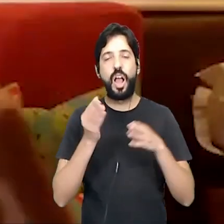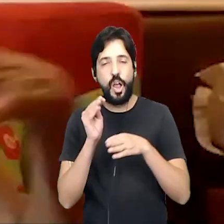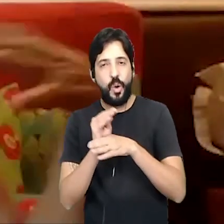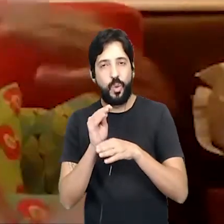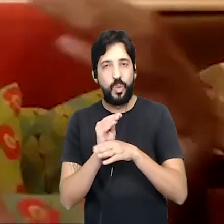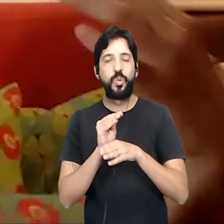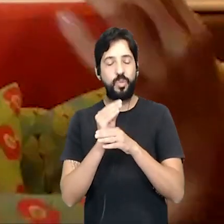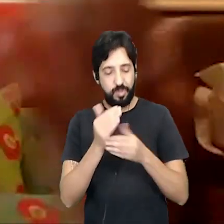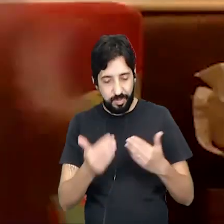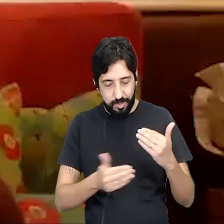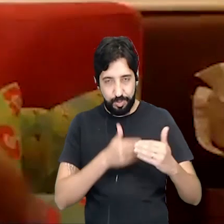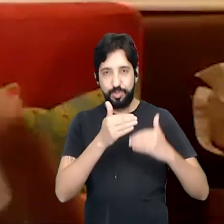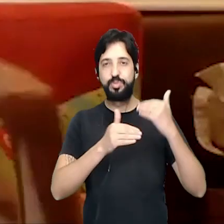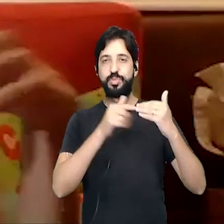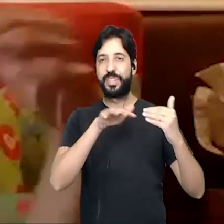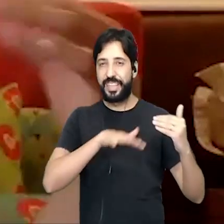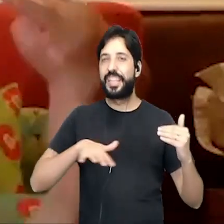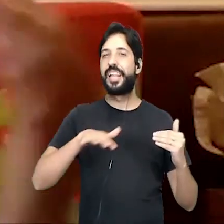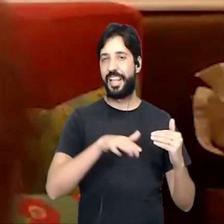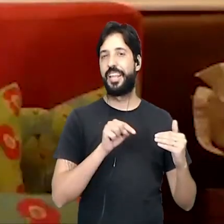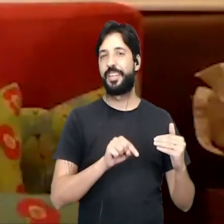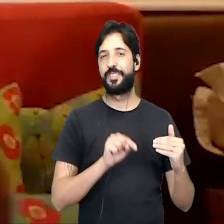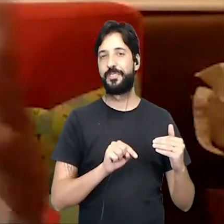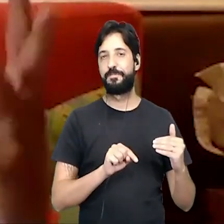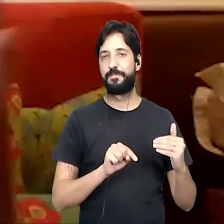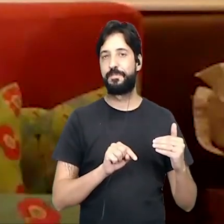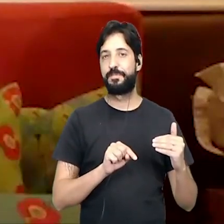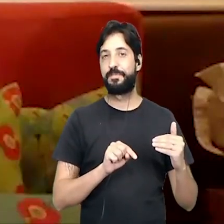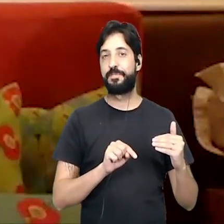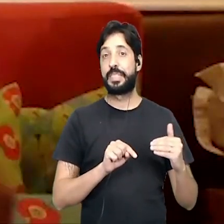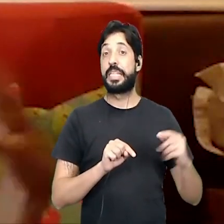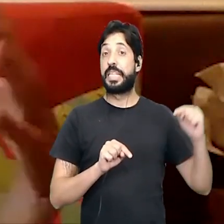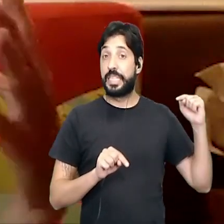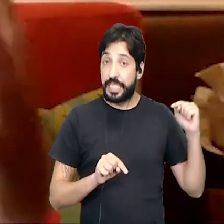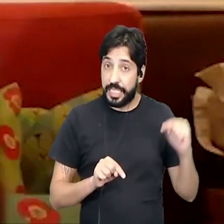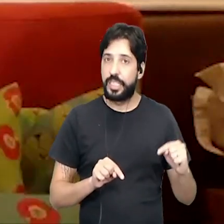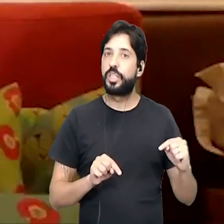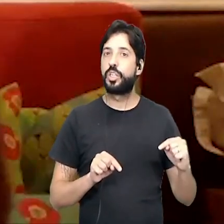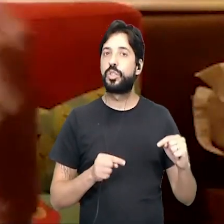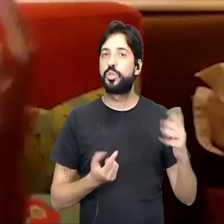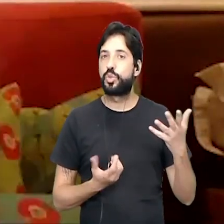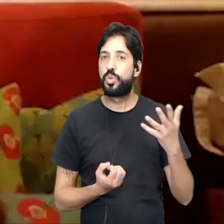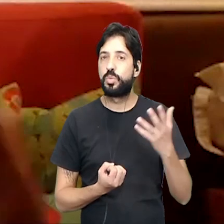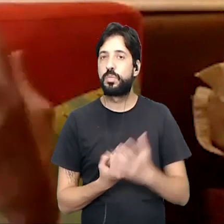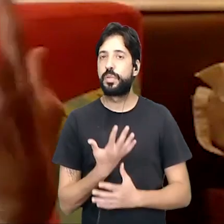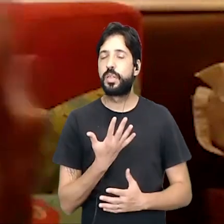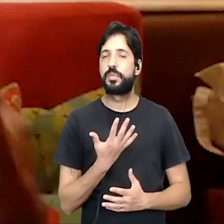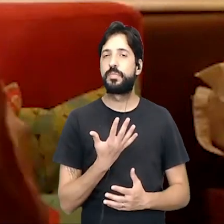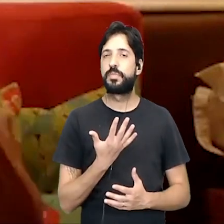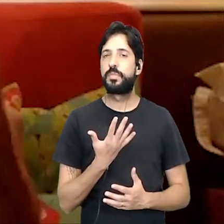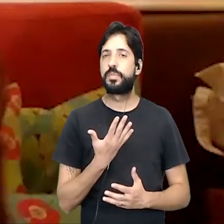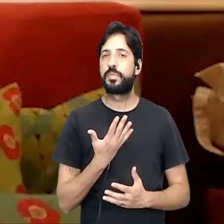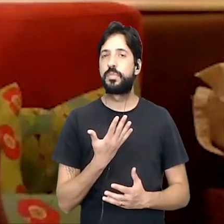estimulado e cultivado naquele terreno, e isso